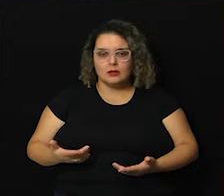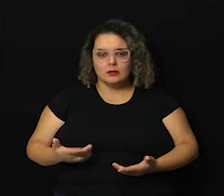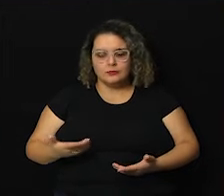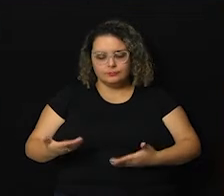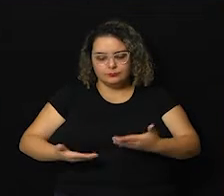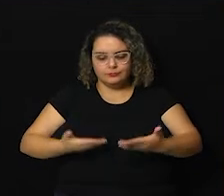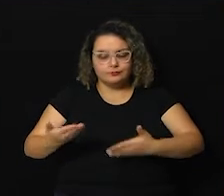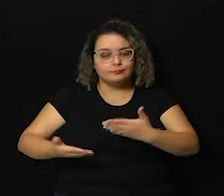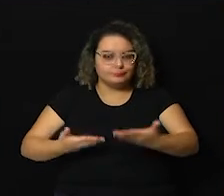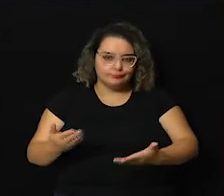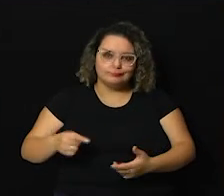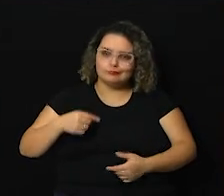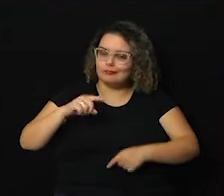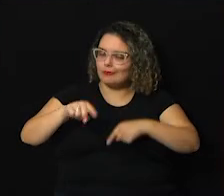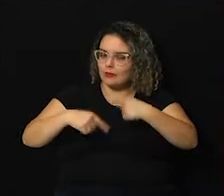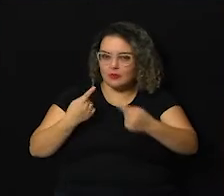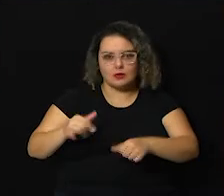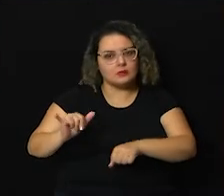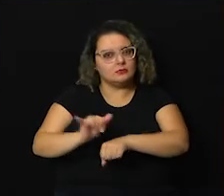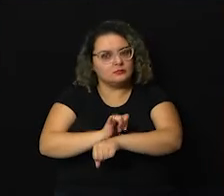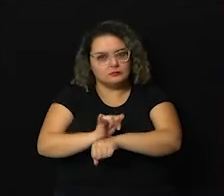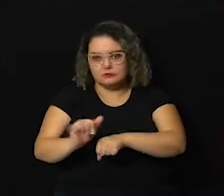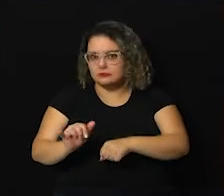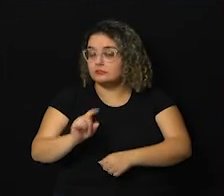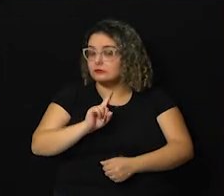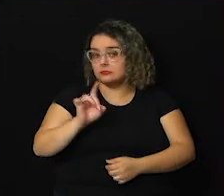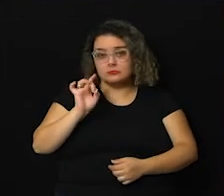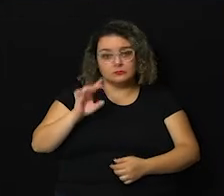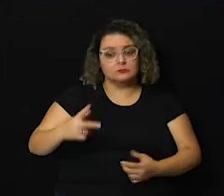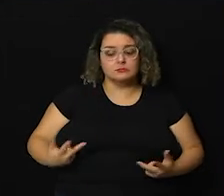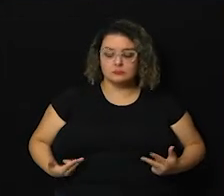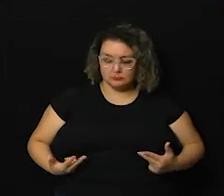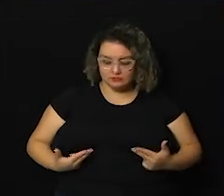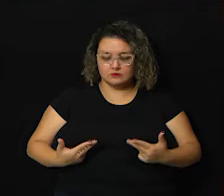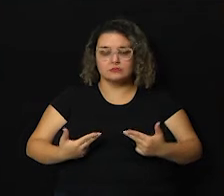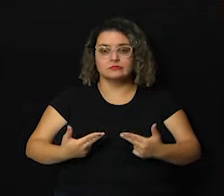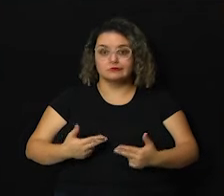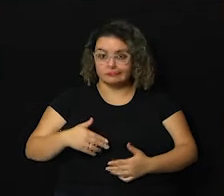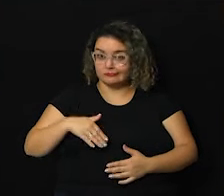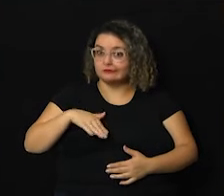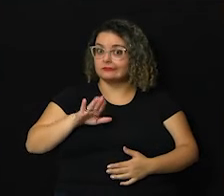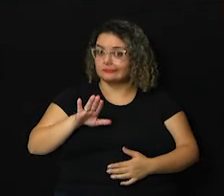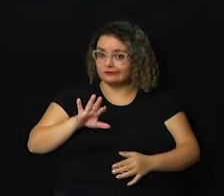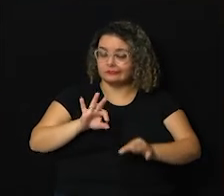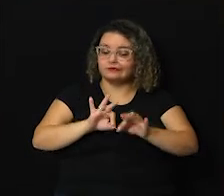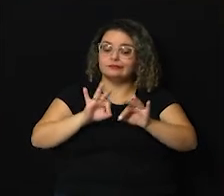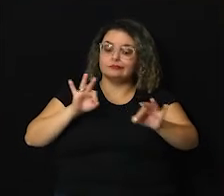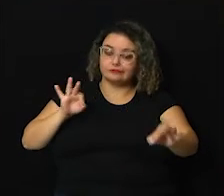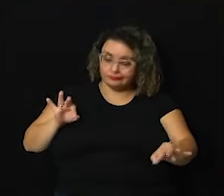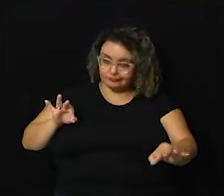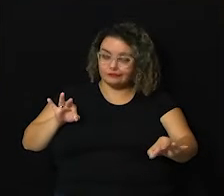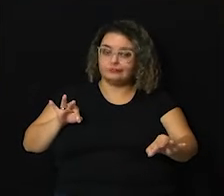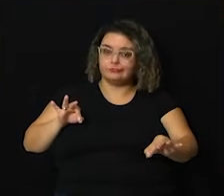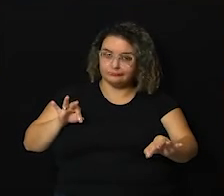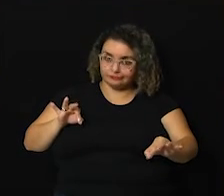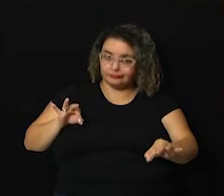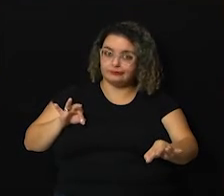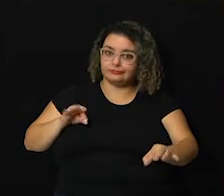vai depender de outras estratégias que não somente a cirurgia, e realmente é muito mais distante a possibilidade de